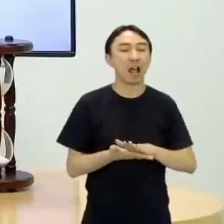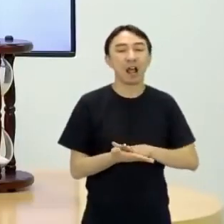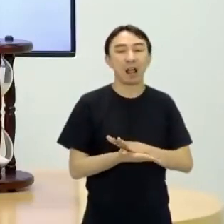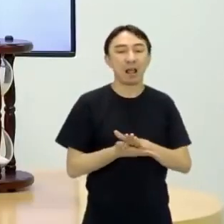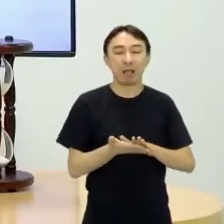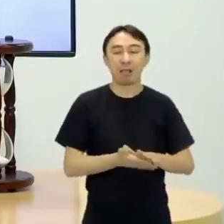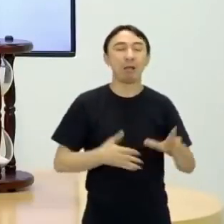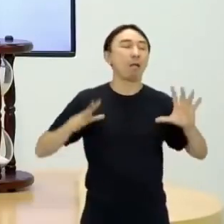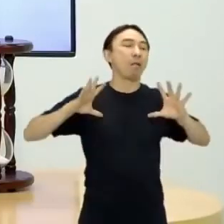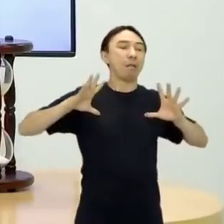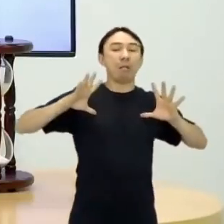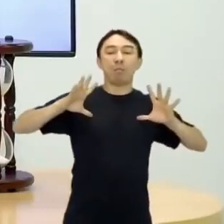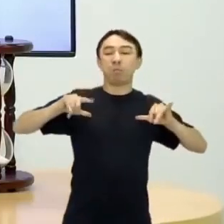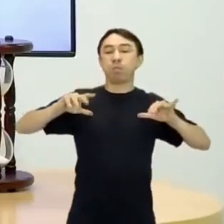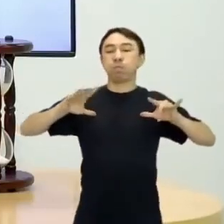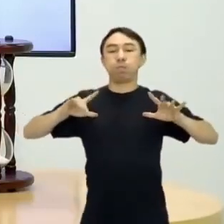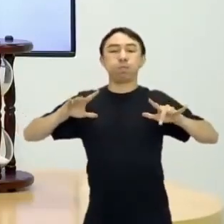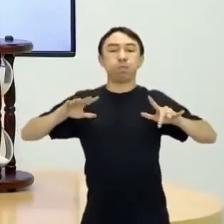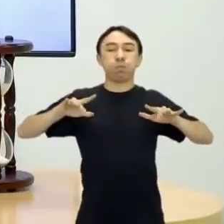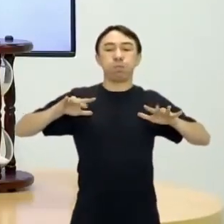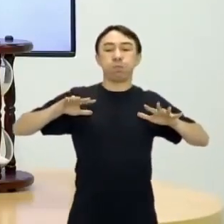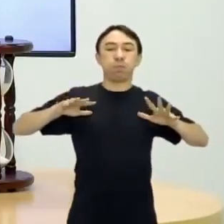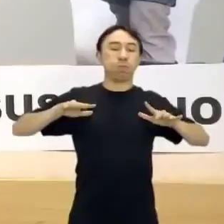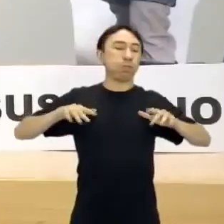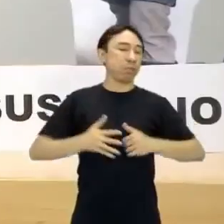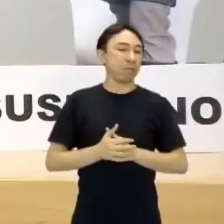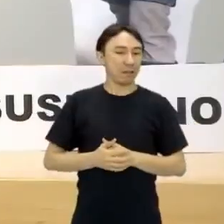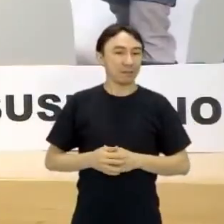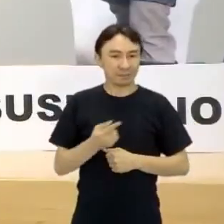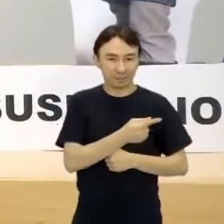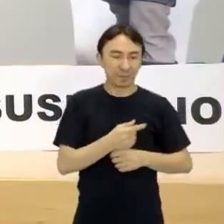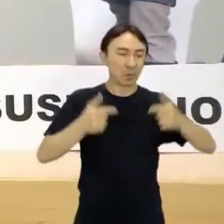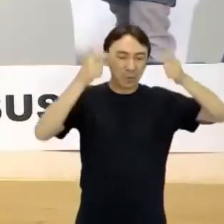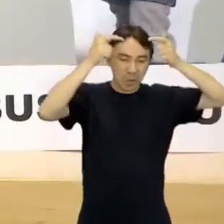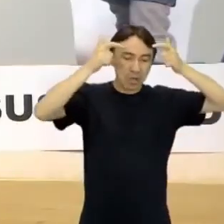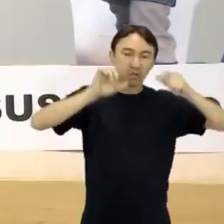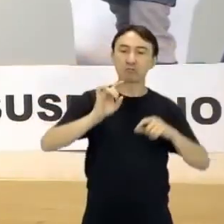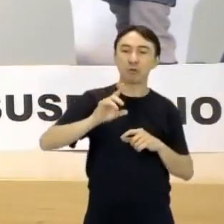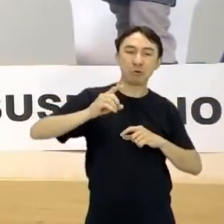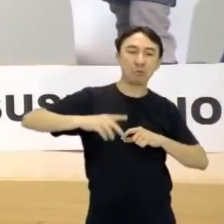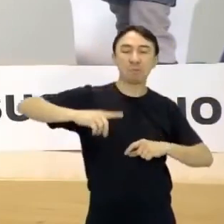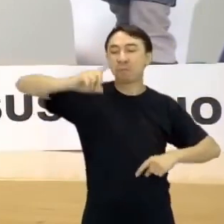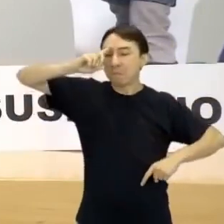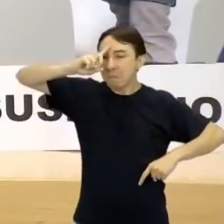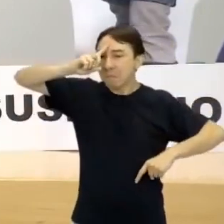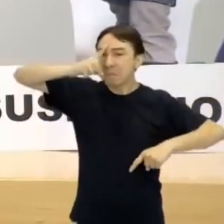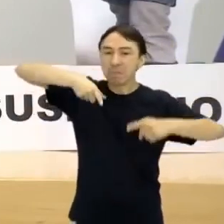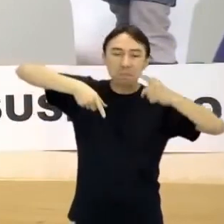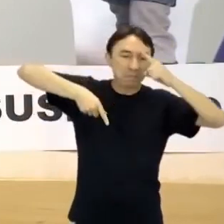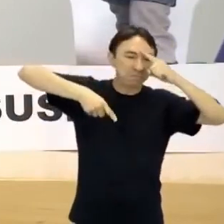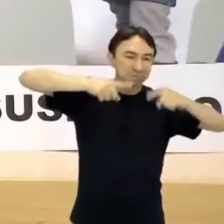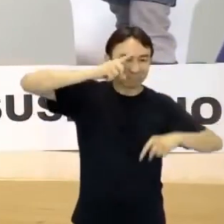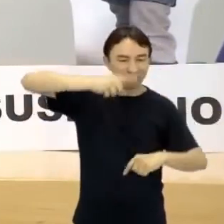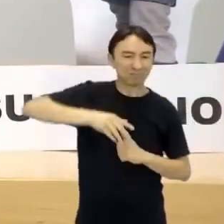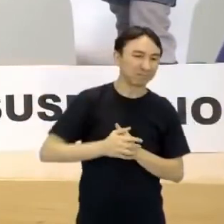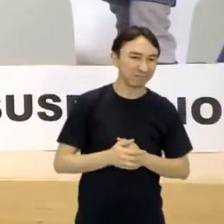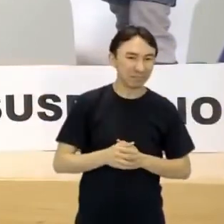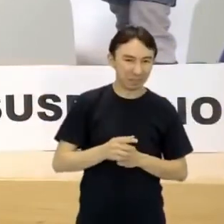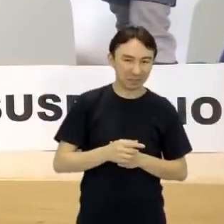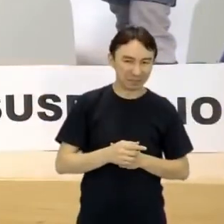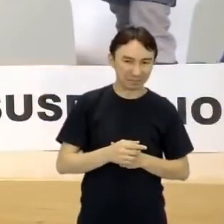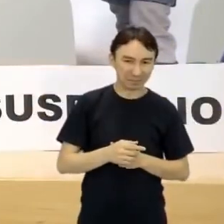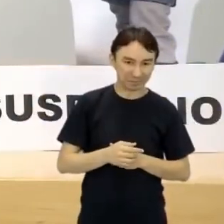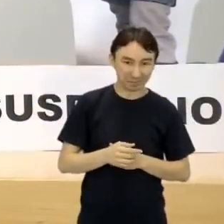bem? O rei é o rei, né? O rei, ele governa. Embora nesse momento o poder dele está meio